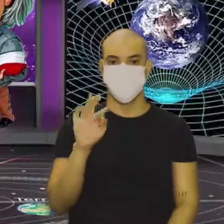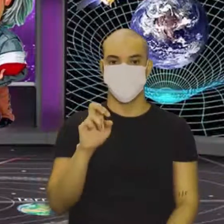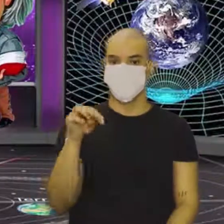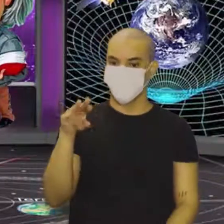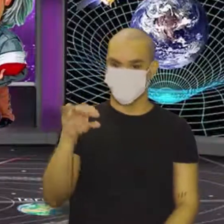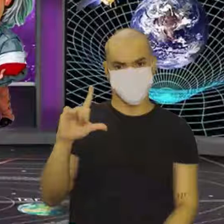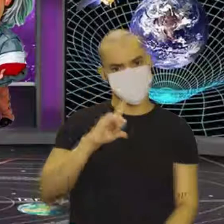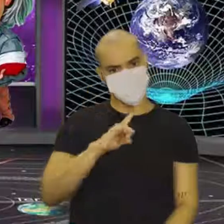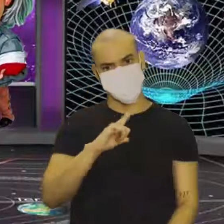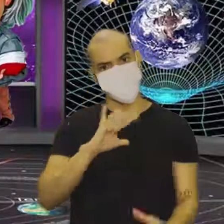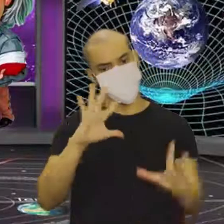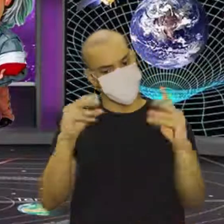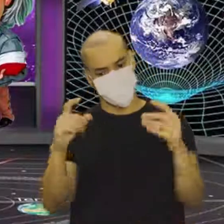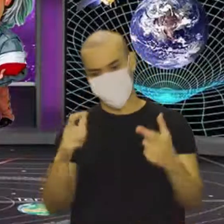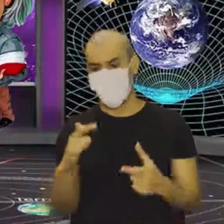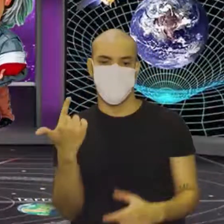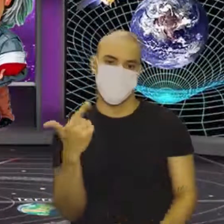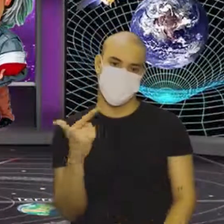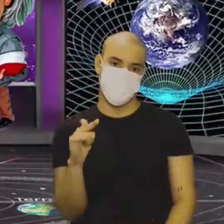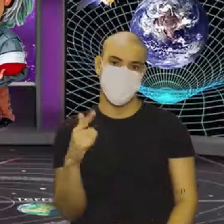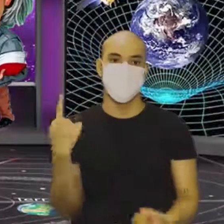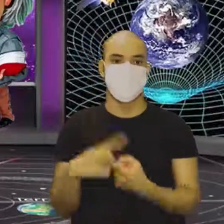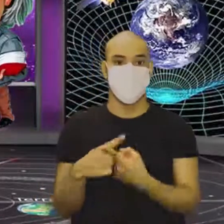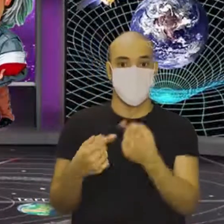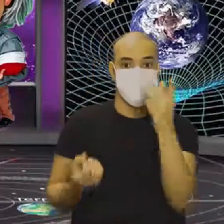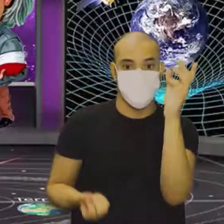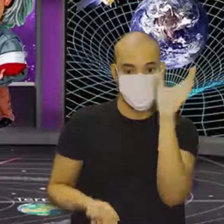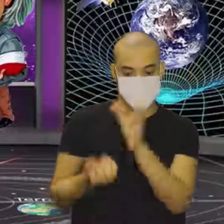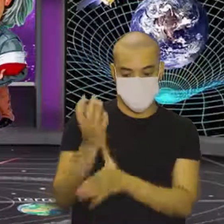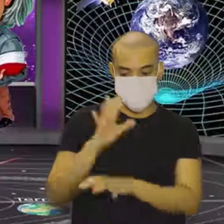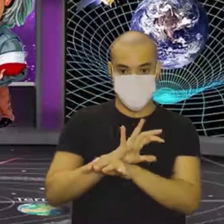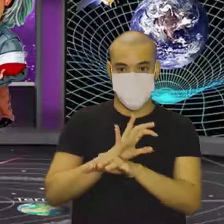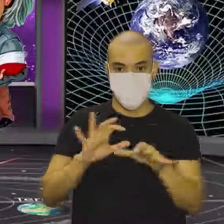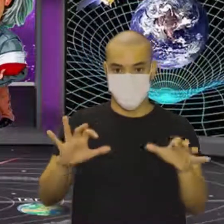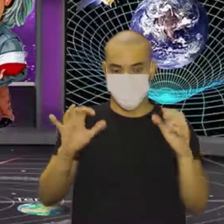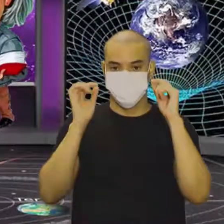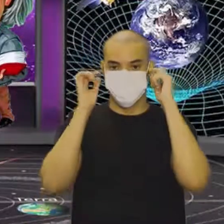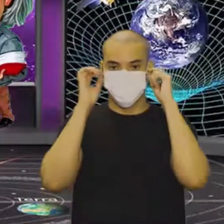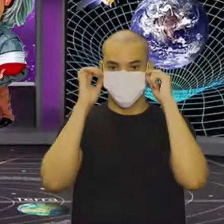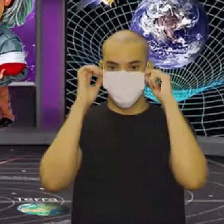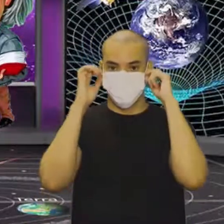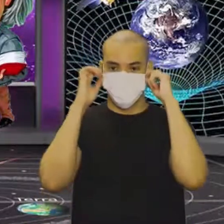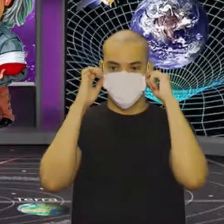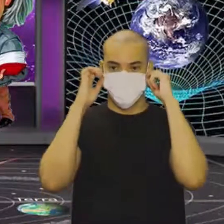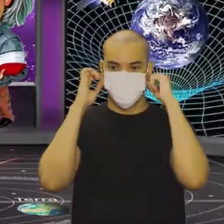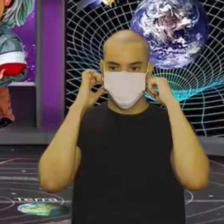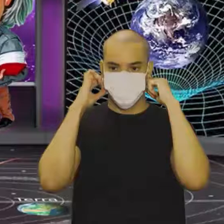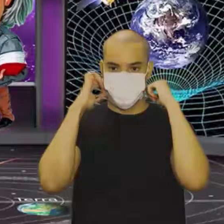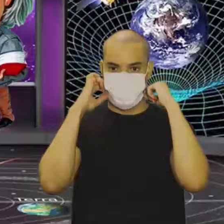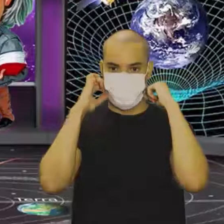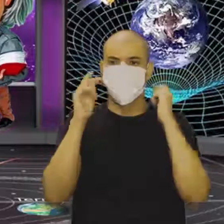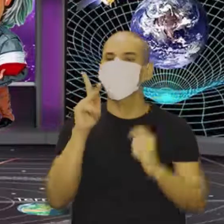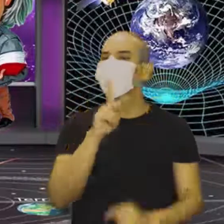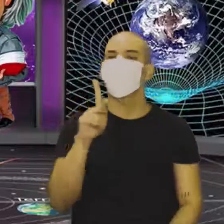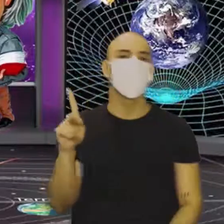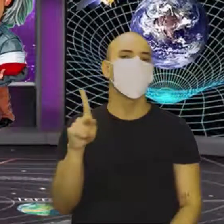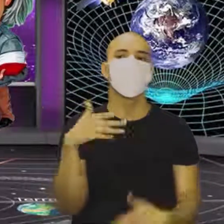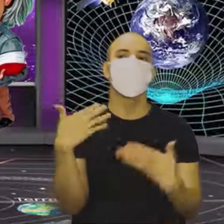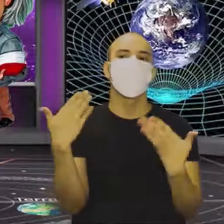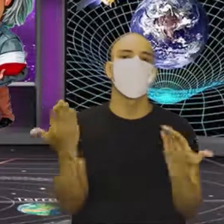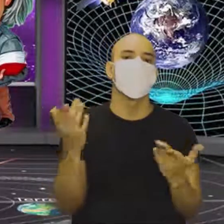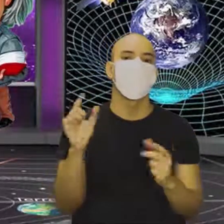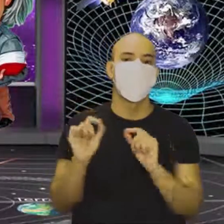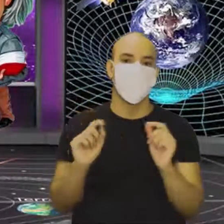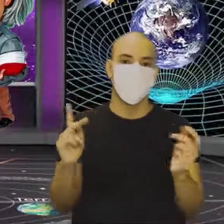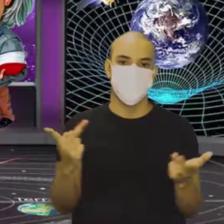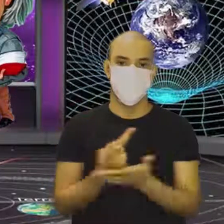todos os lugares que tem? Não, porque para você criar um sistema de aterramento, você tem algumas condições. Professora, quais seriam essas